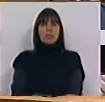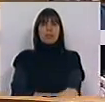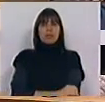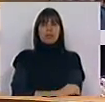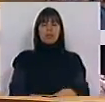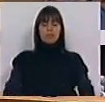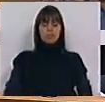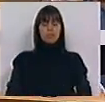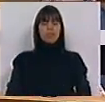Obrigado.